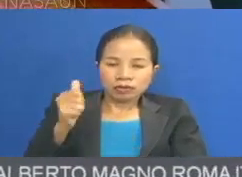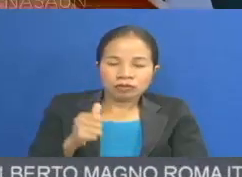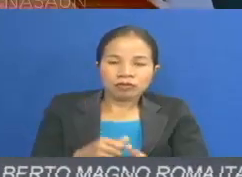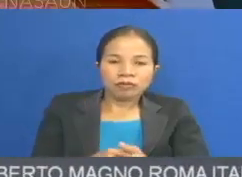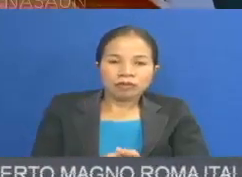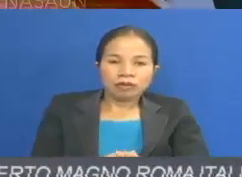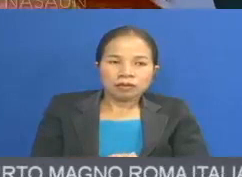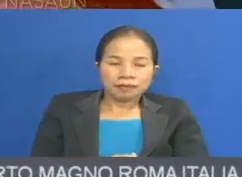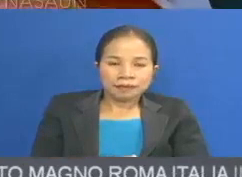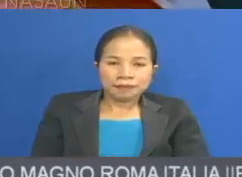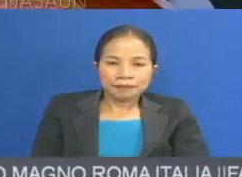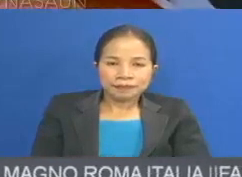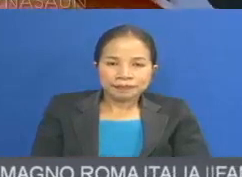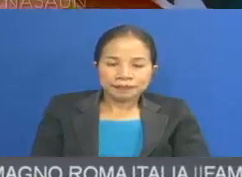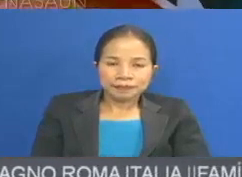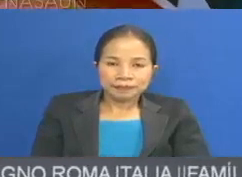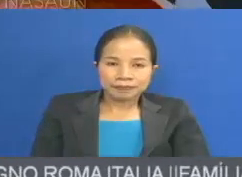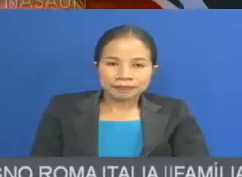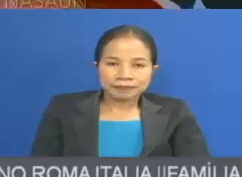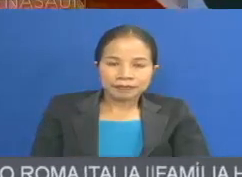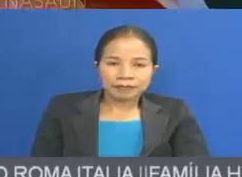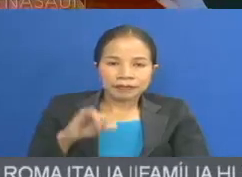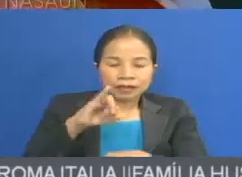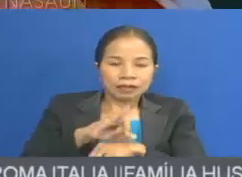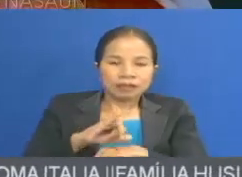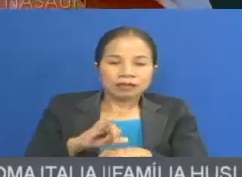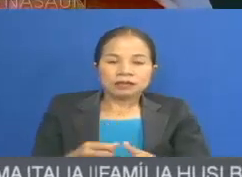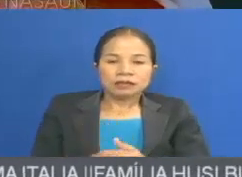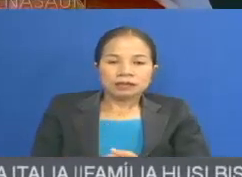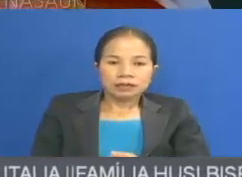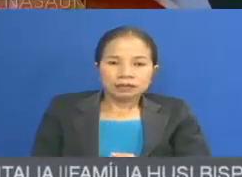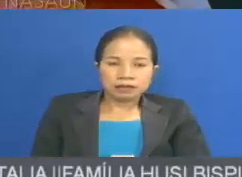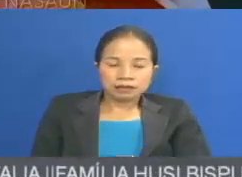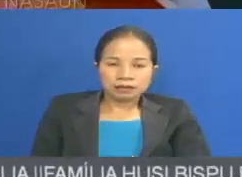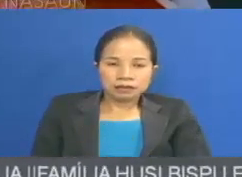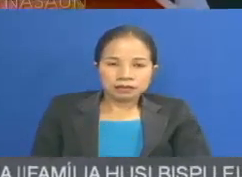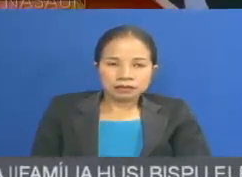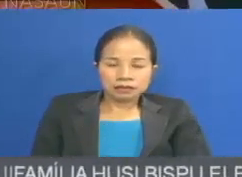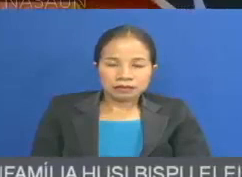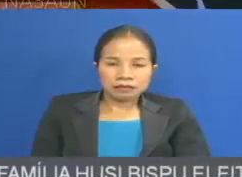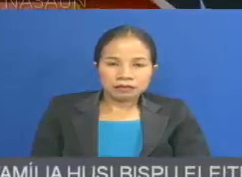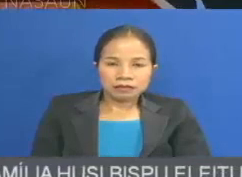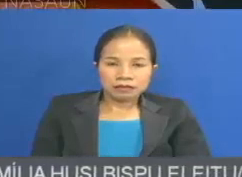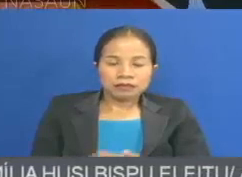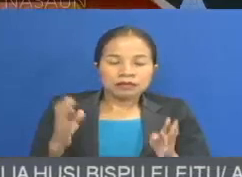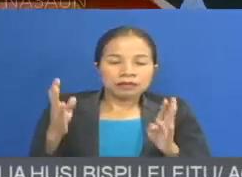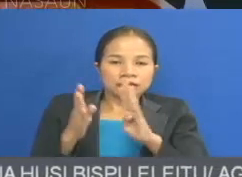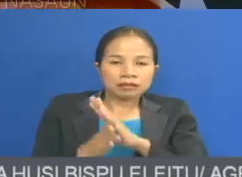missa ida e a capela né o paróquia né ve igreja paroquial né ve ampapá tudo saímos